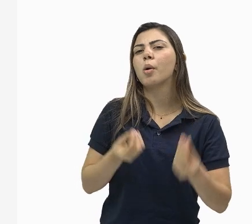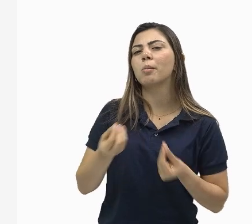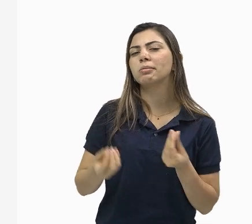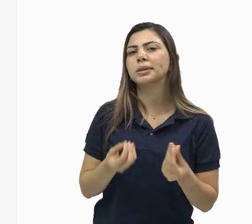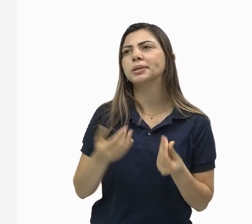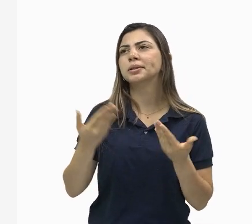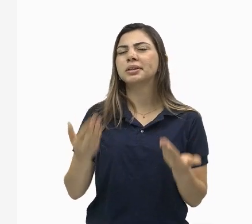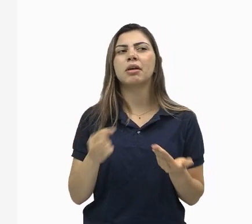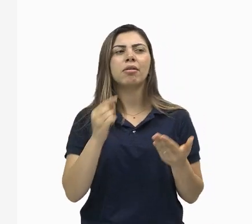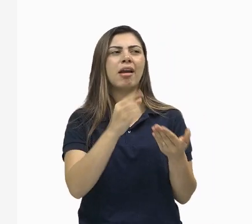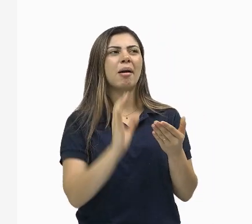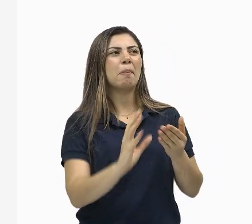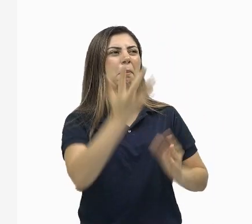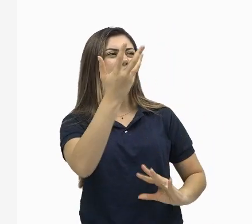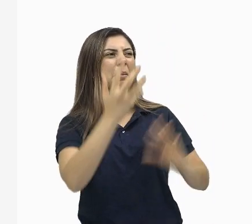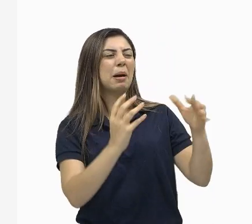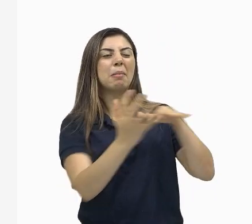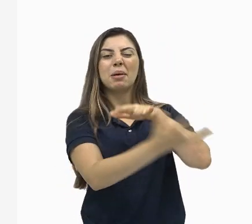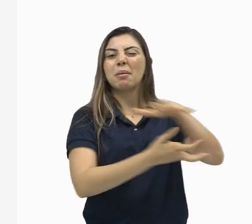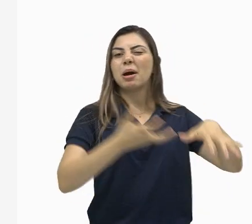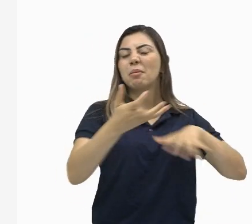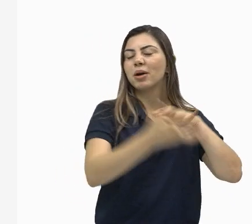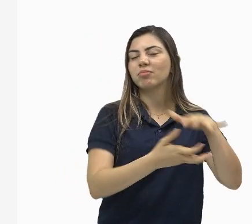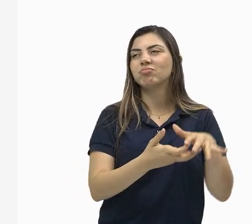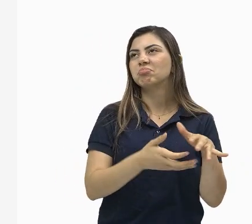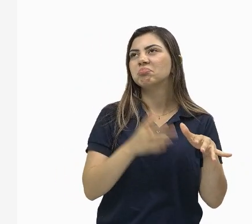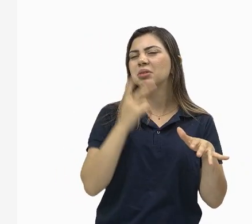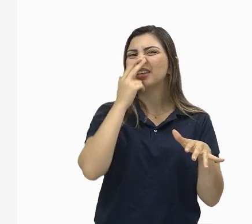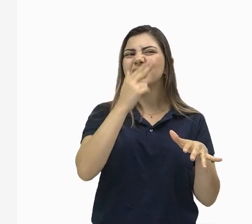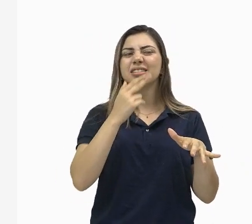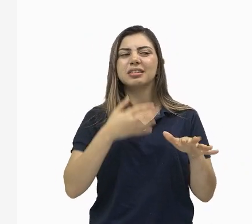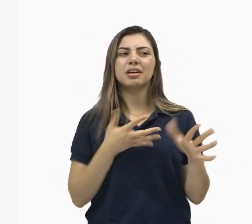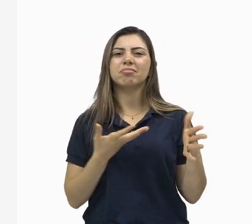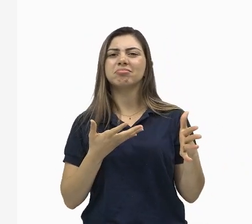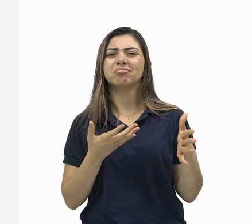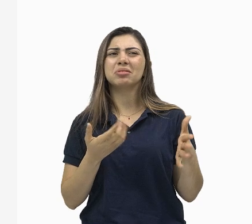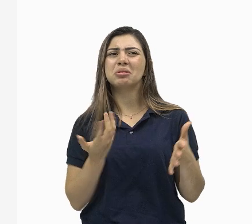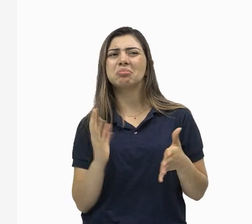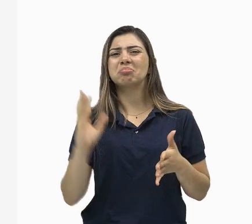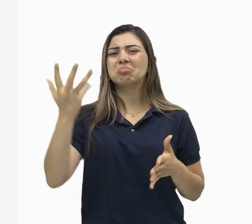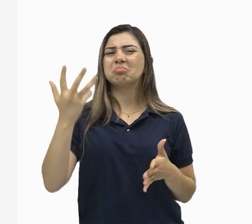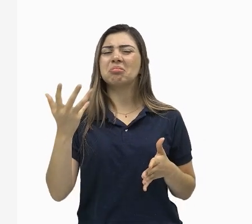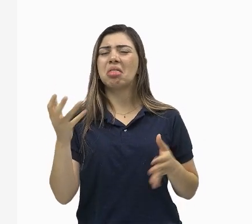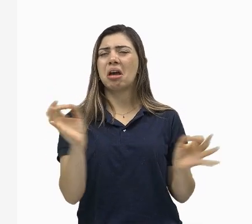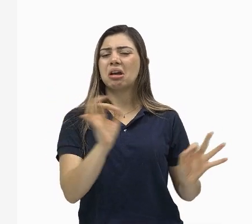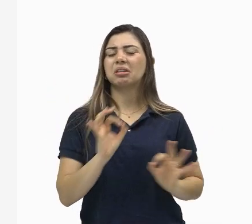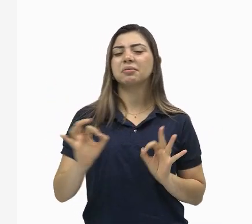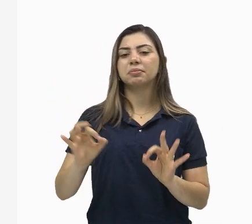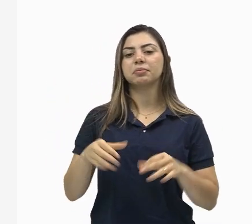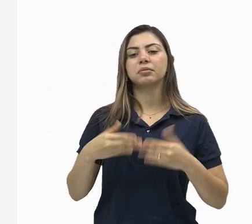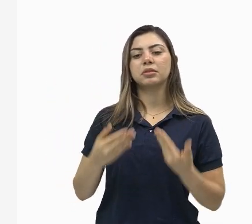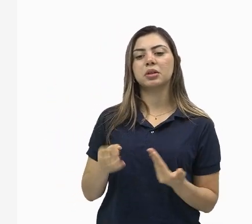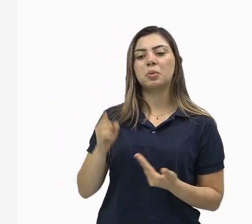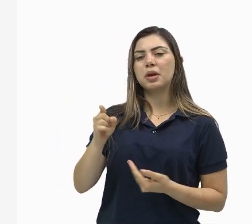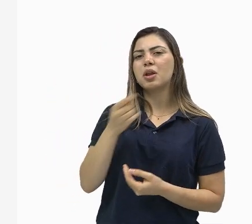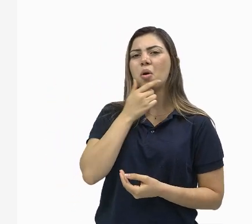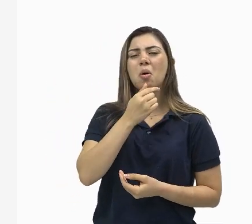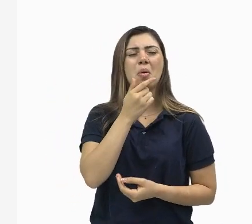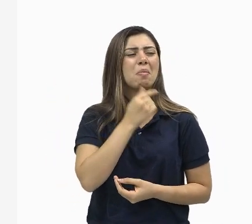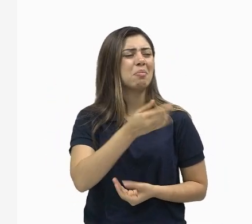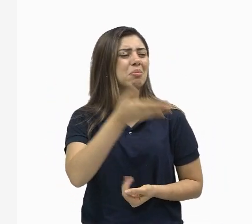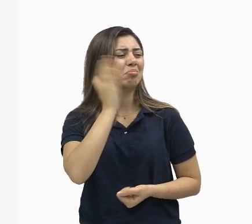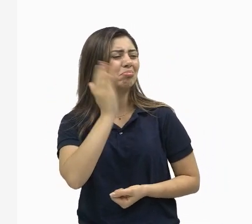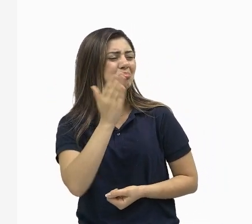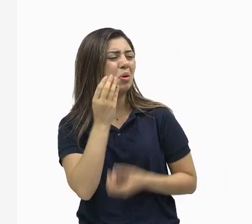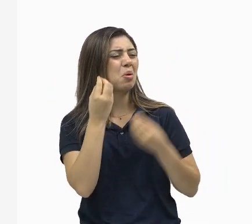a desordem irracional de homens sujos e pecaminosos. Homens ditos tão estúpidos e primitivos que